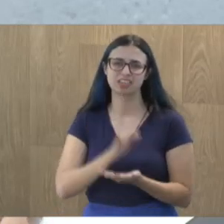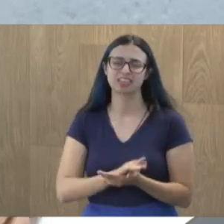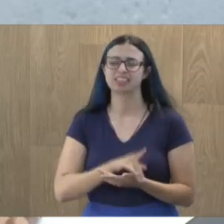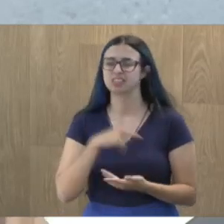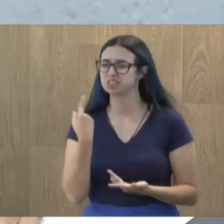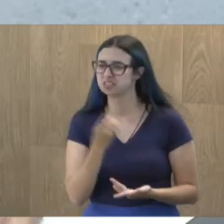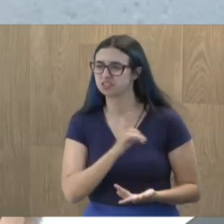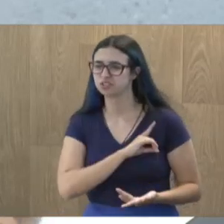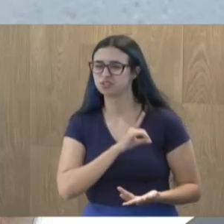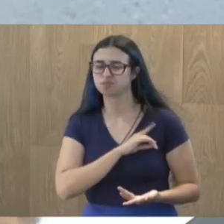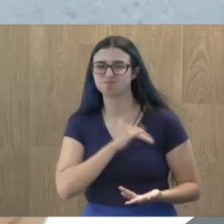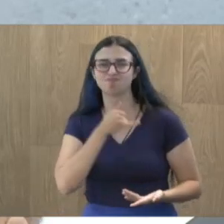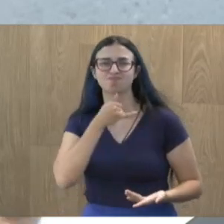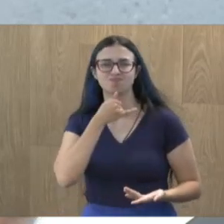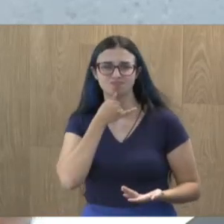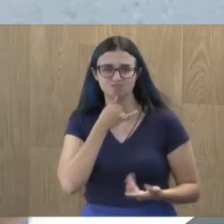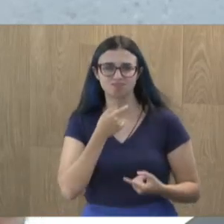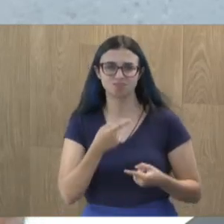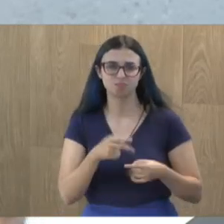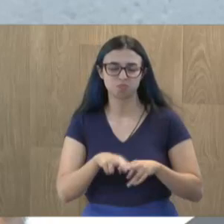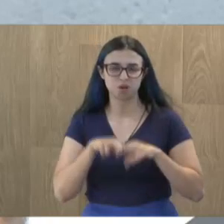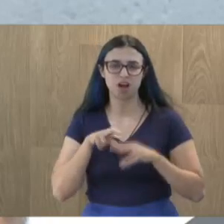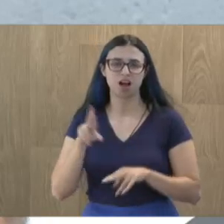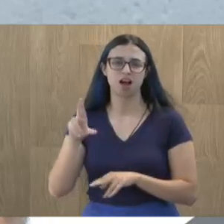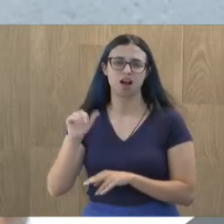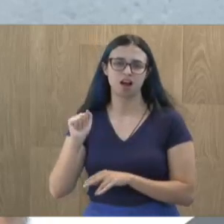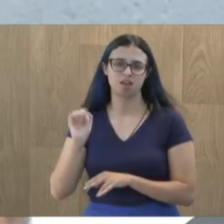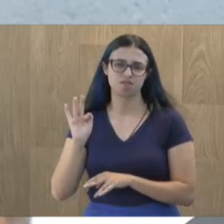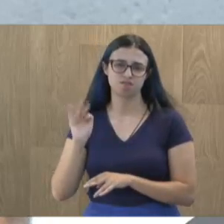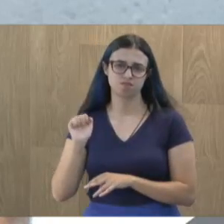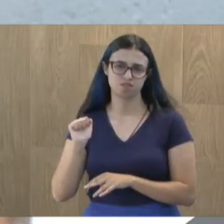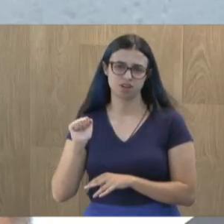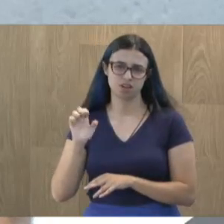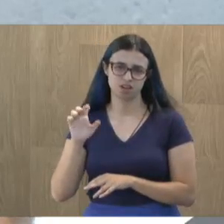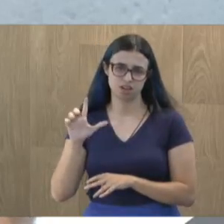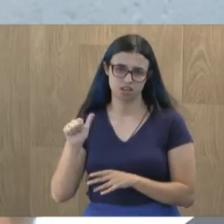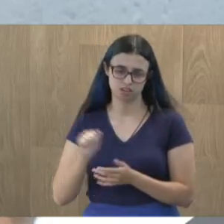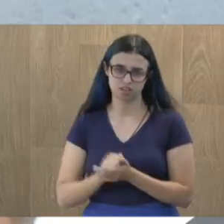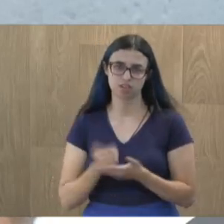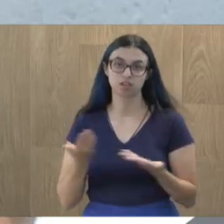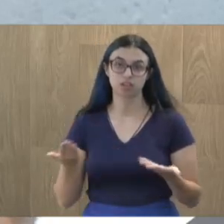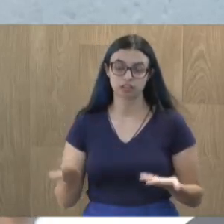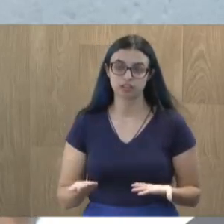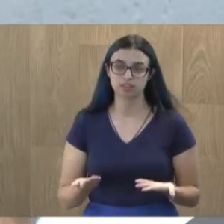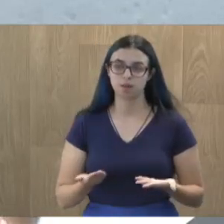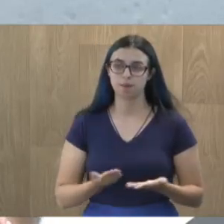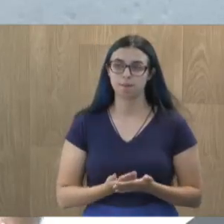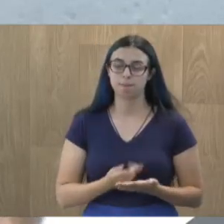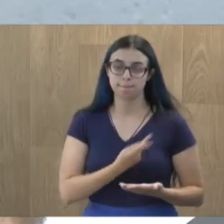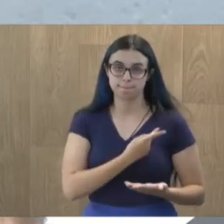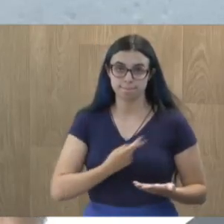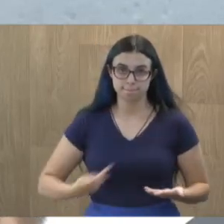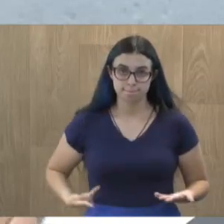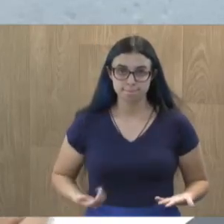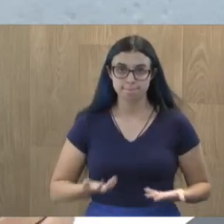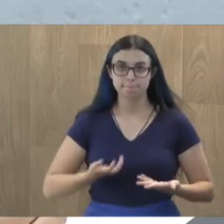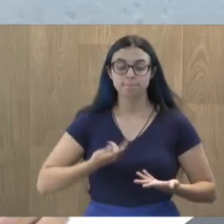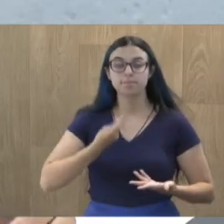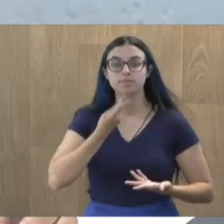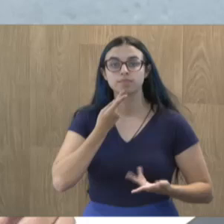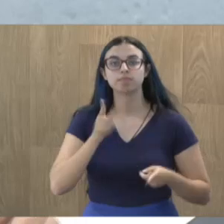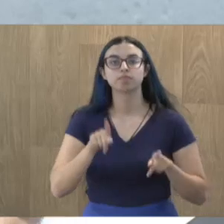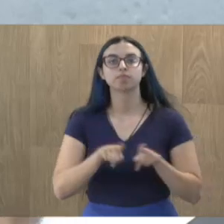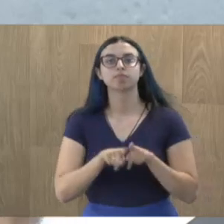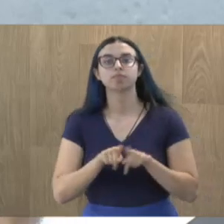silêncio para Rafael, do Serra Verde. Senhor presidente, queria estar falando também, até antes de citar um versículo